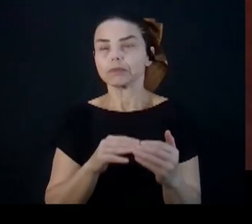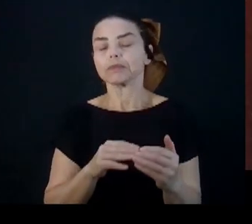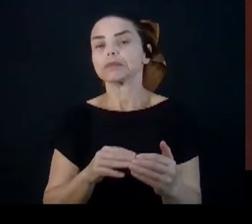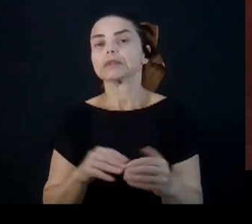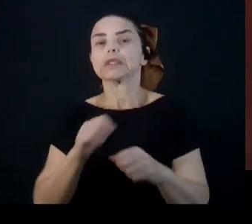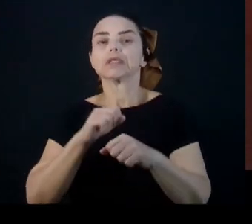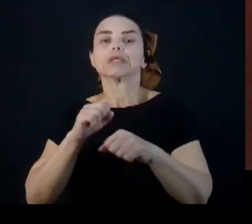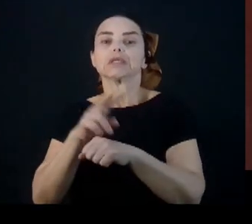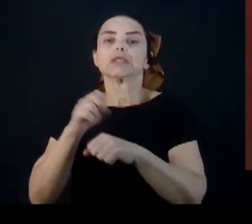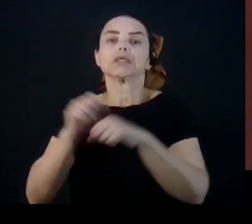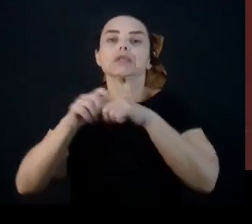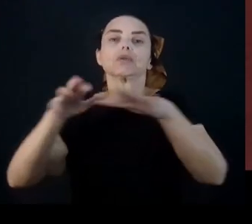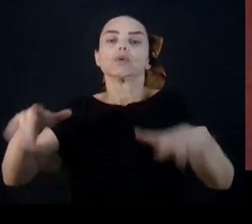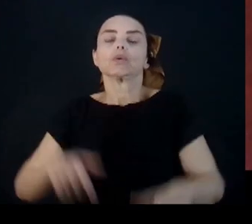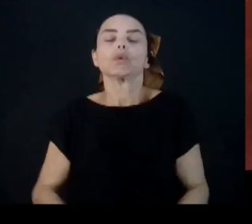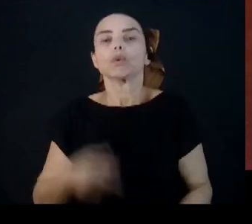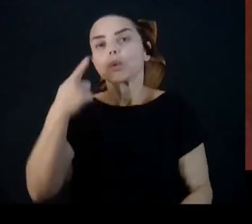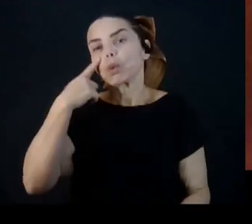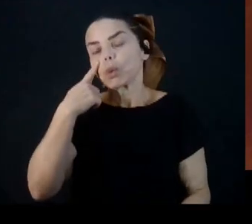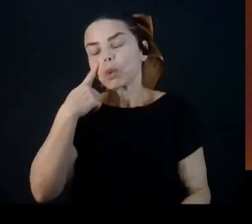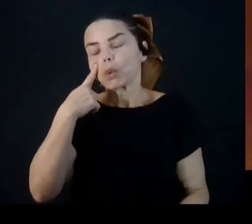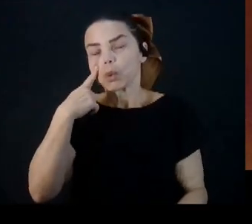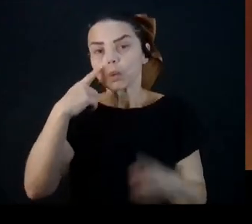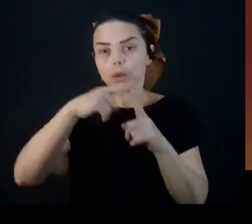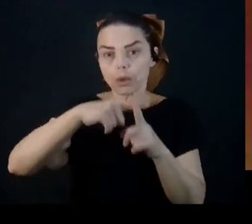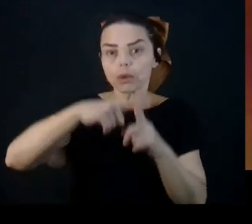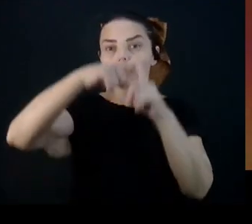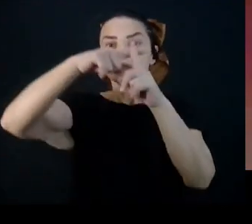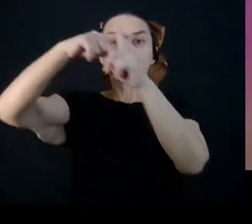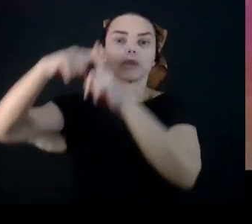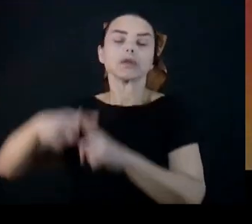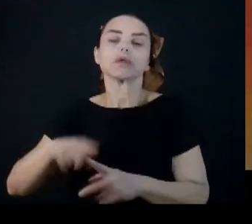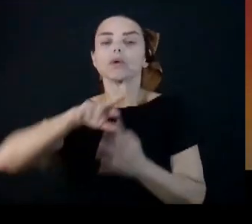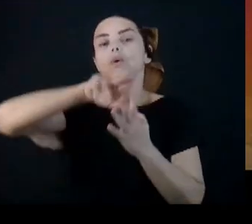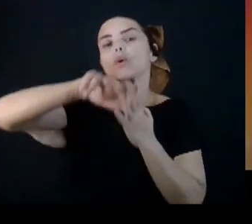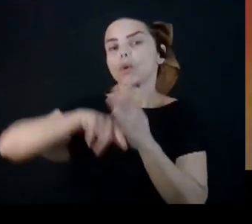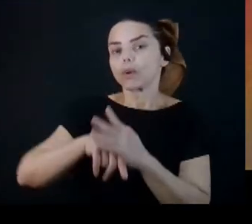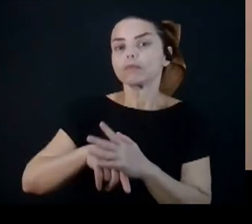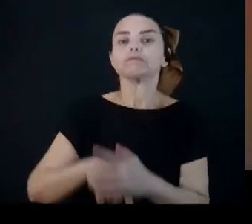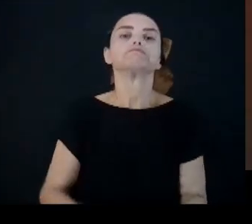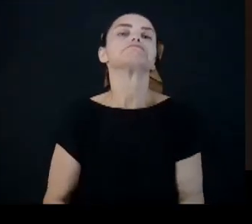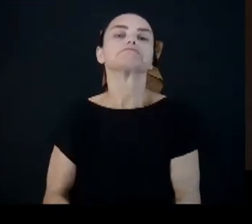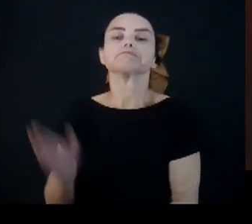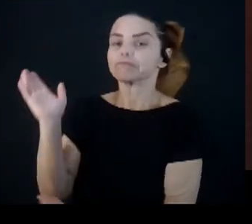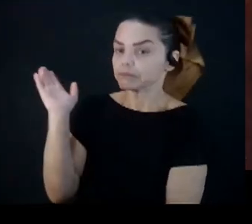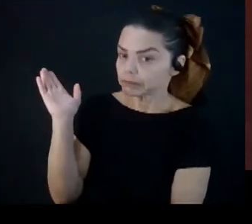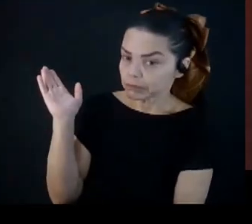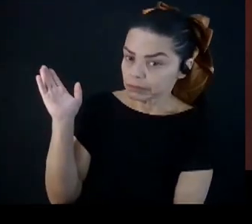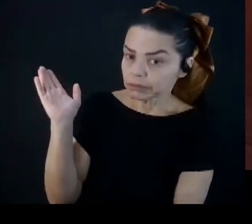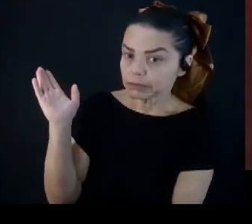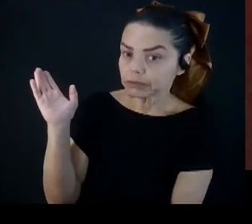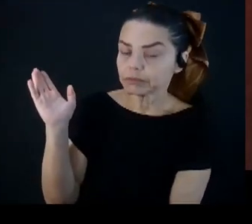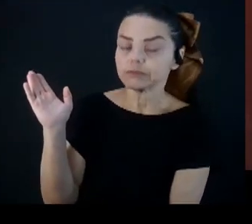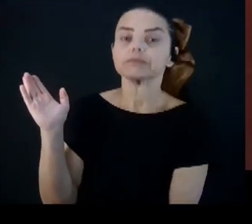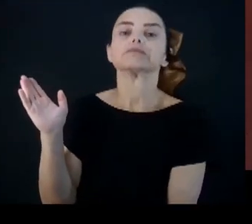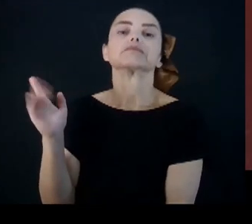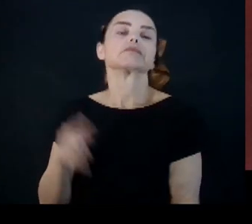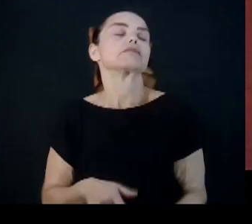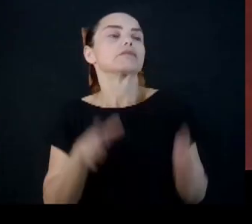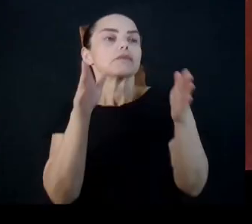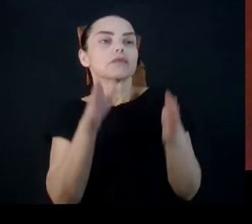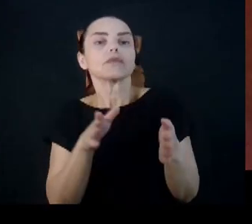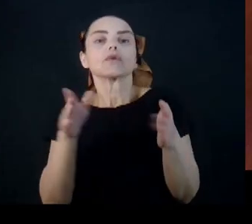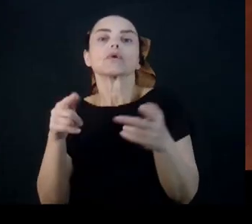gente for olhar no cemitério, tem várias sepulturas assim, tipo assim, um foi sepultado hoje, outro